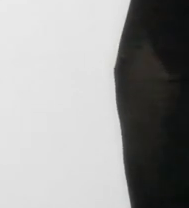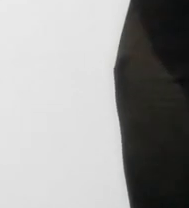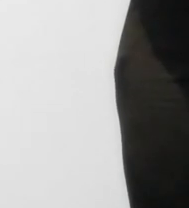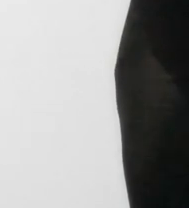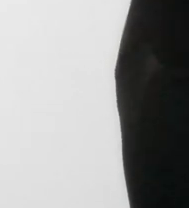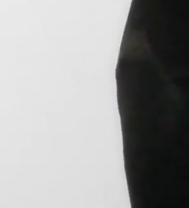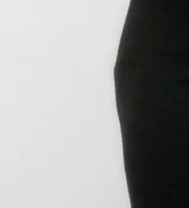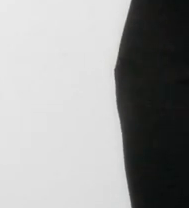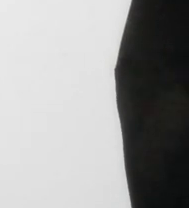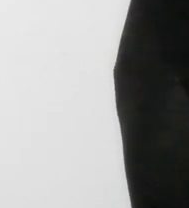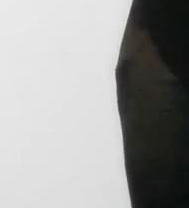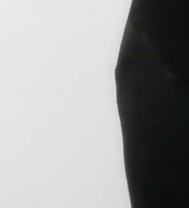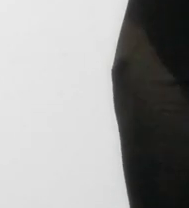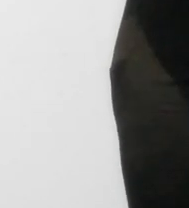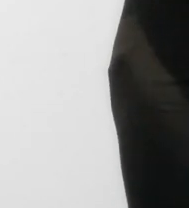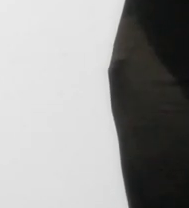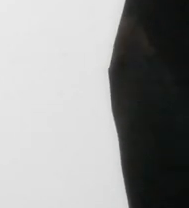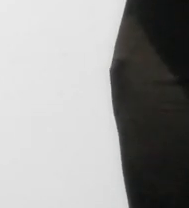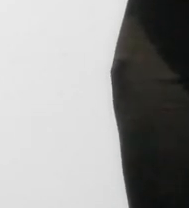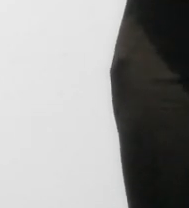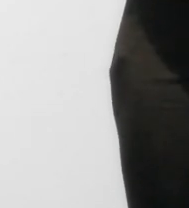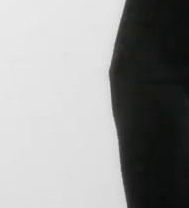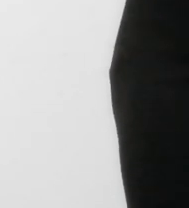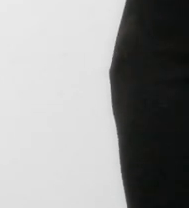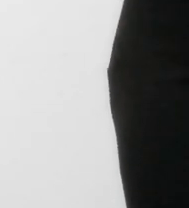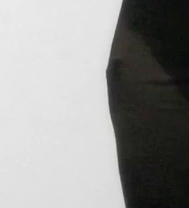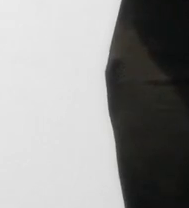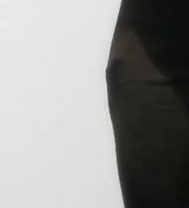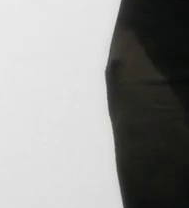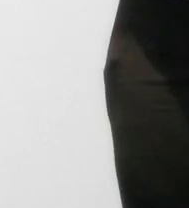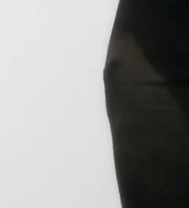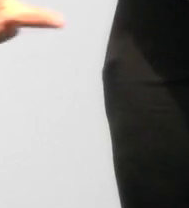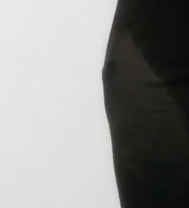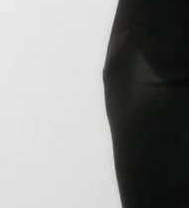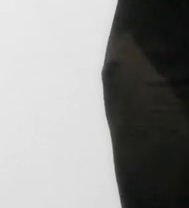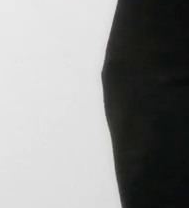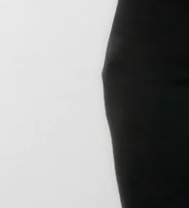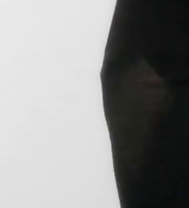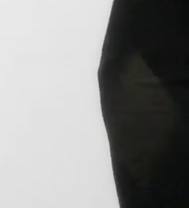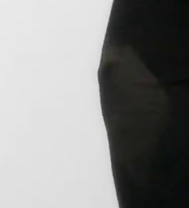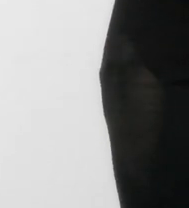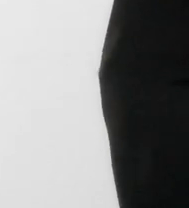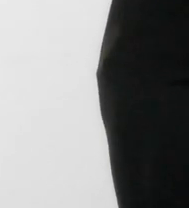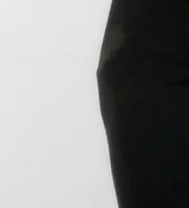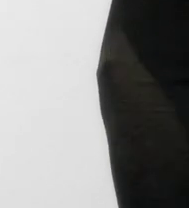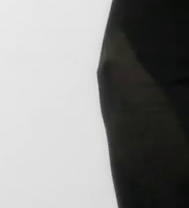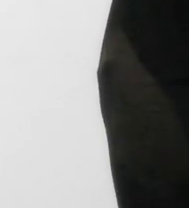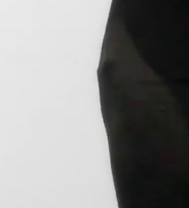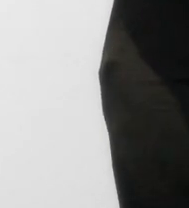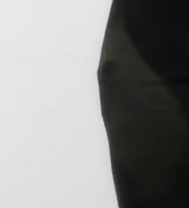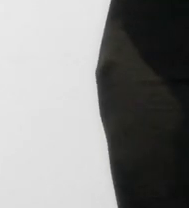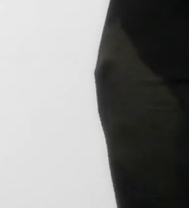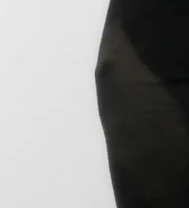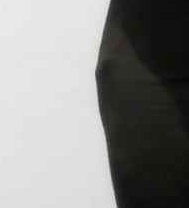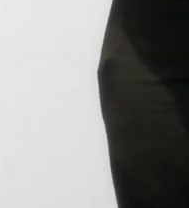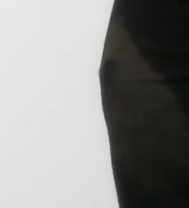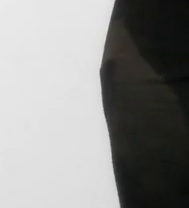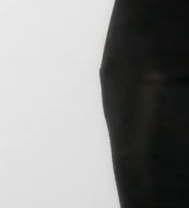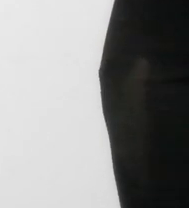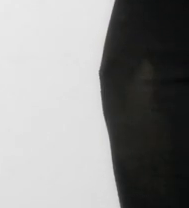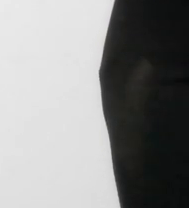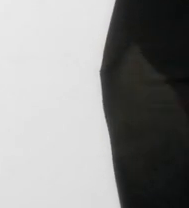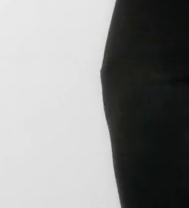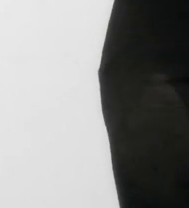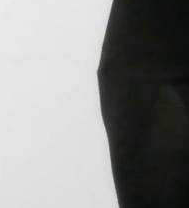dois anos eu fiquei fora de mercado de trabalho hoje eu tive oportun hoje não há dois anos Eu Voltei pro mercado de trabalho e hoje eu sou